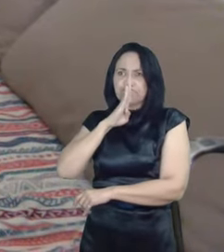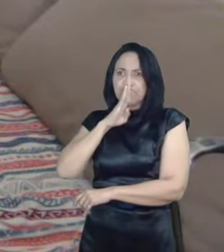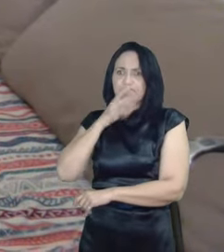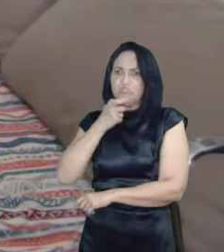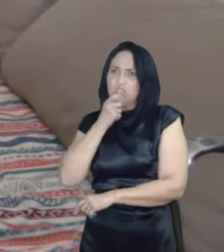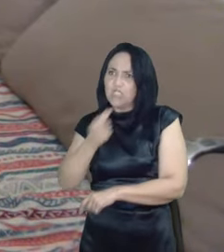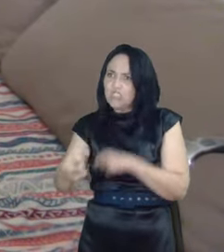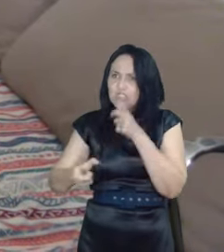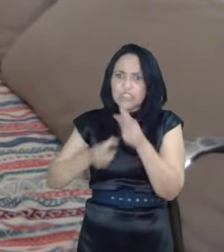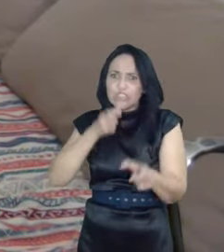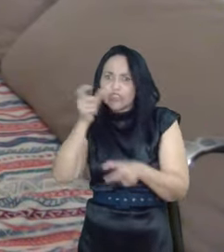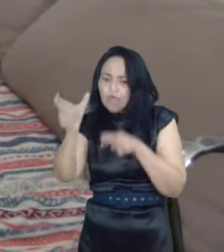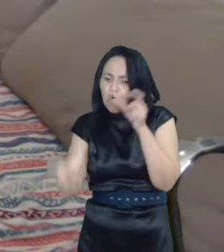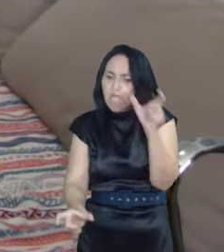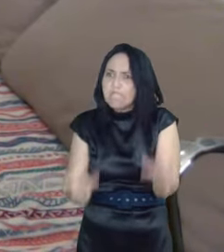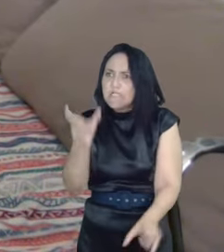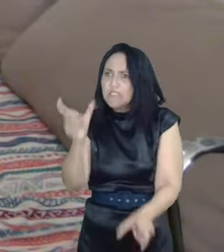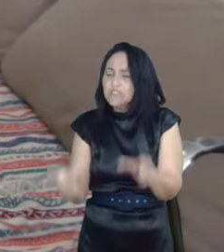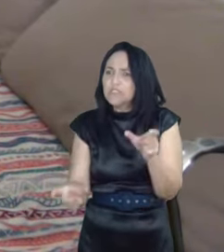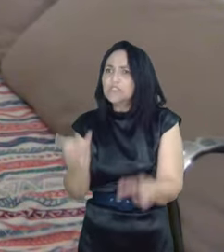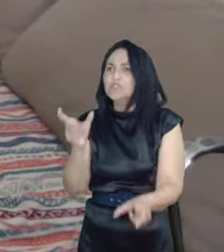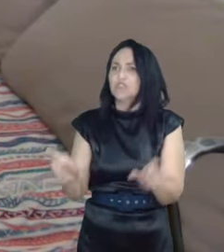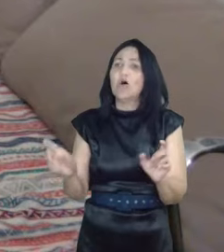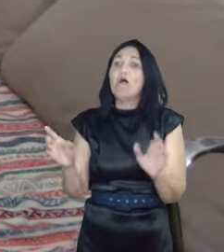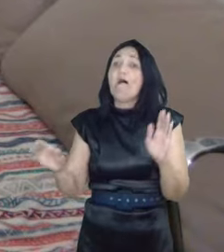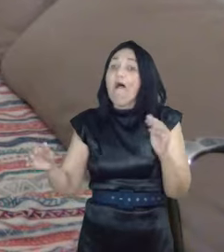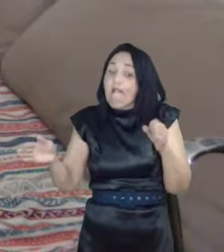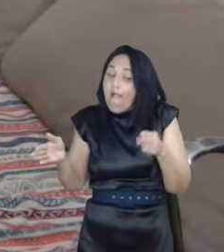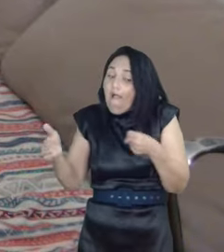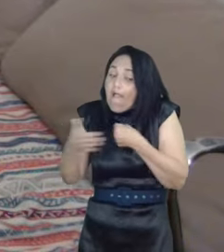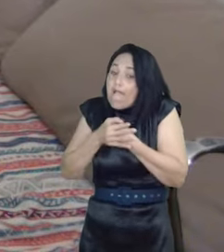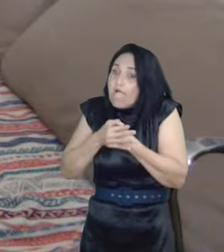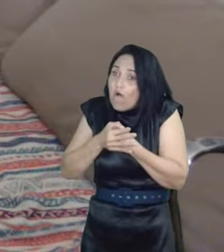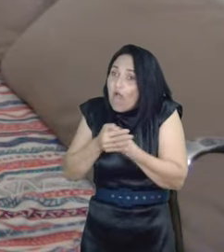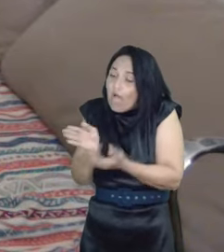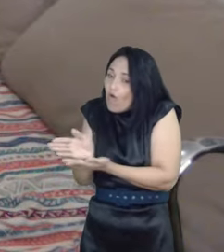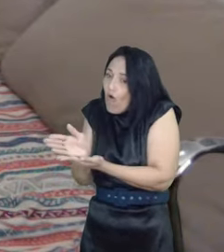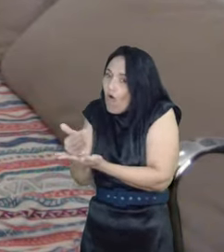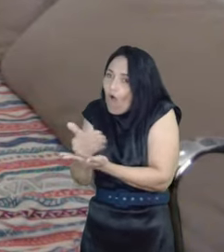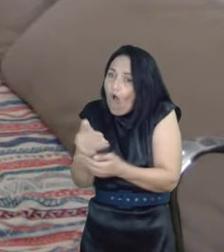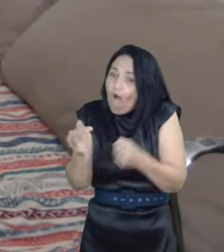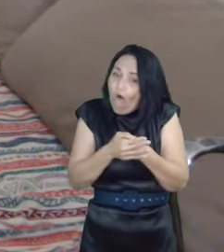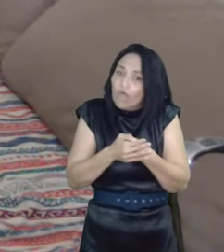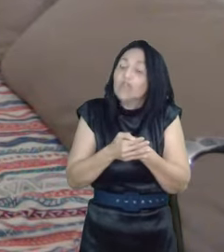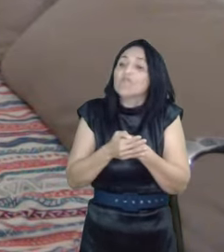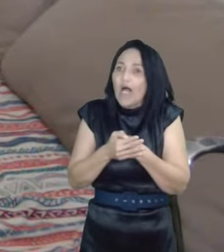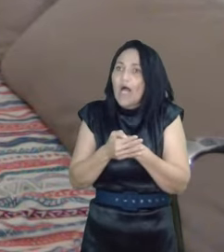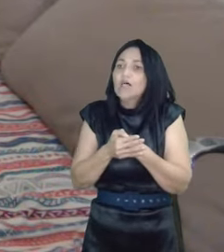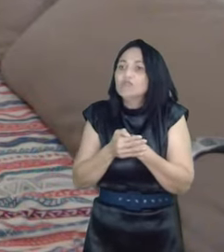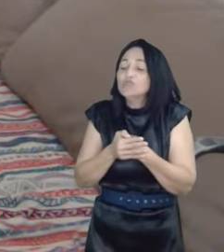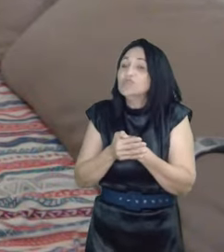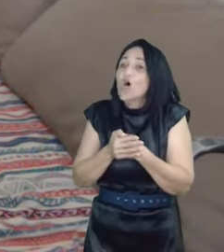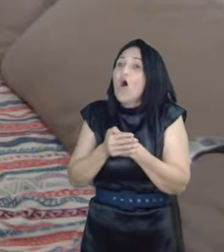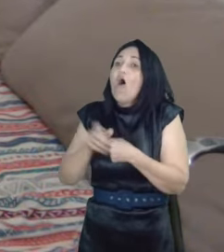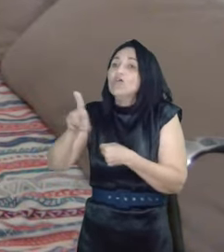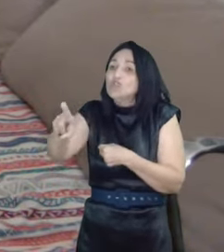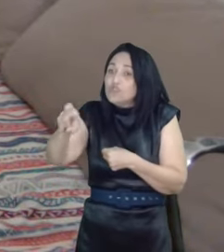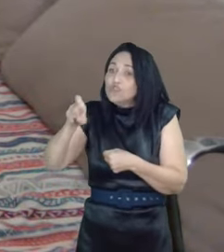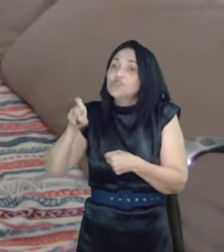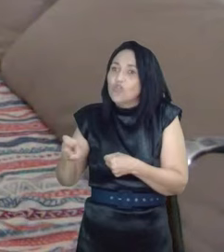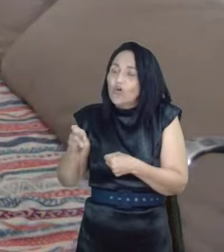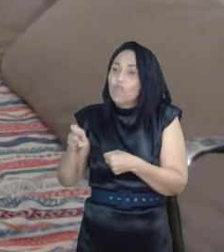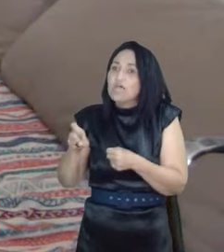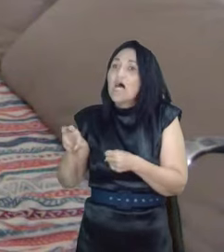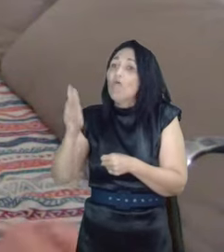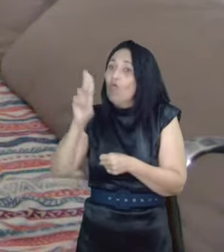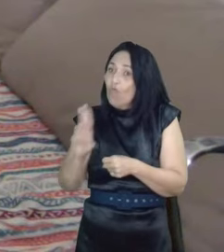redes sociais, e fazendo isso, escondendo dados sobre o X, escondendo dados sobre a utilização da